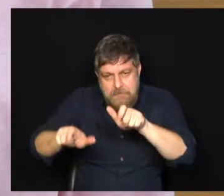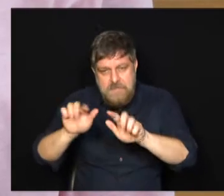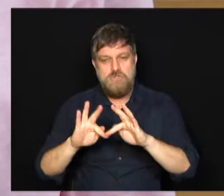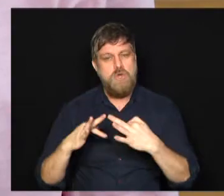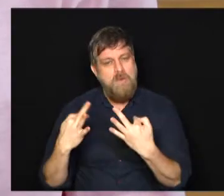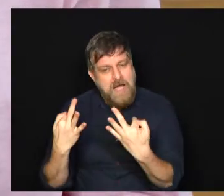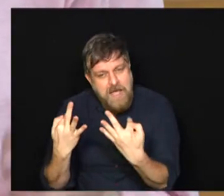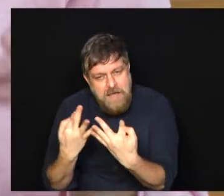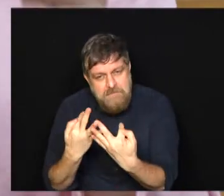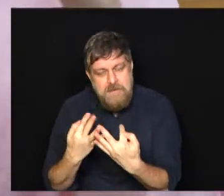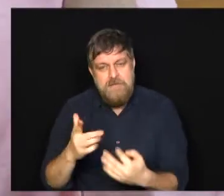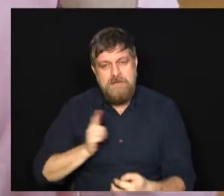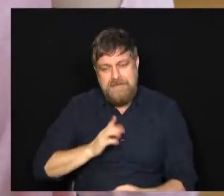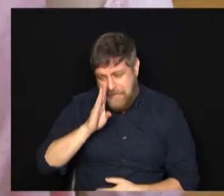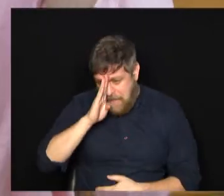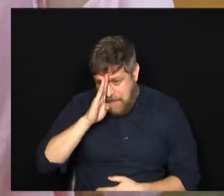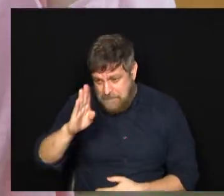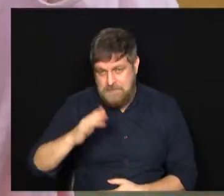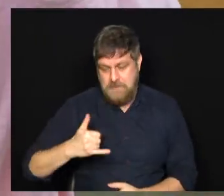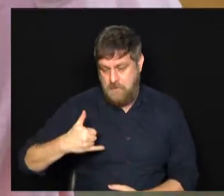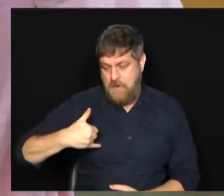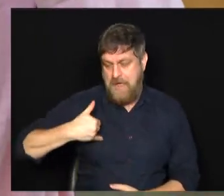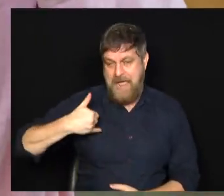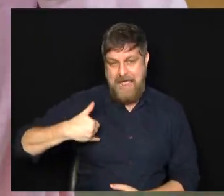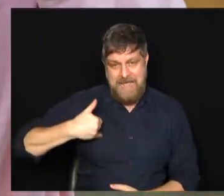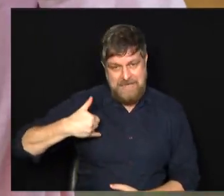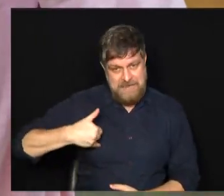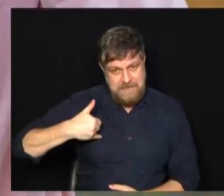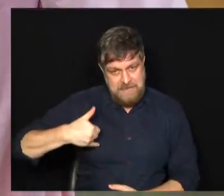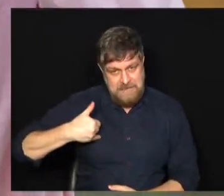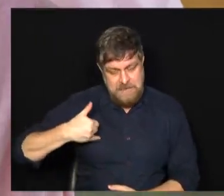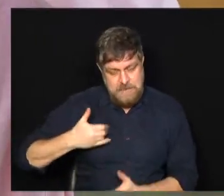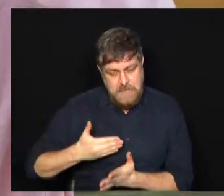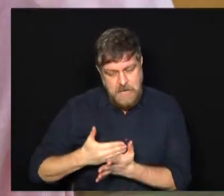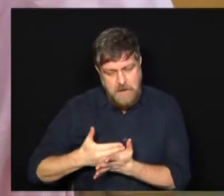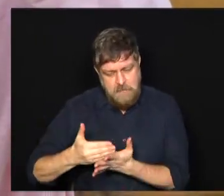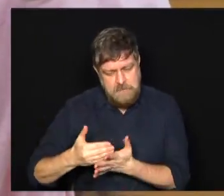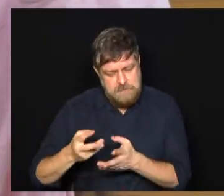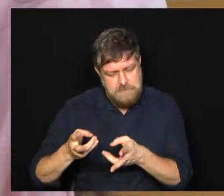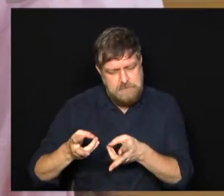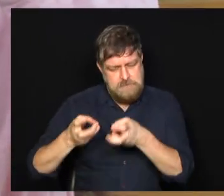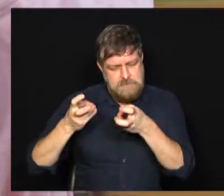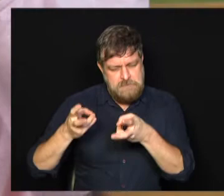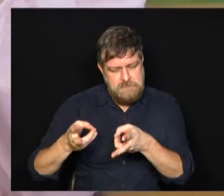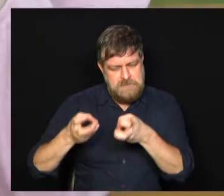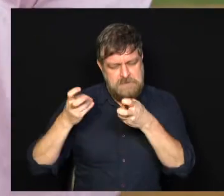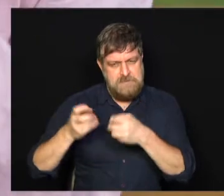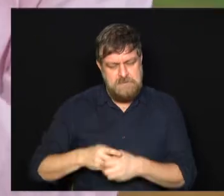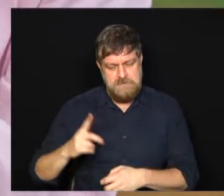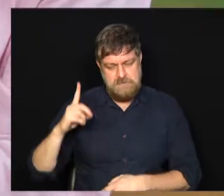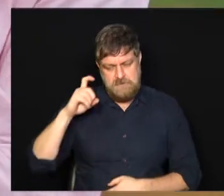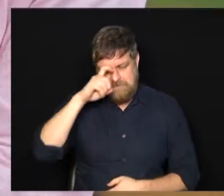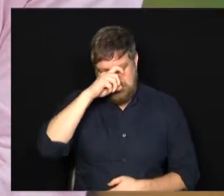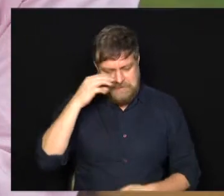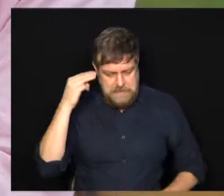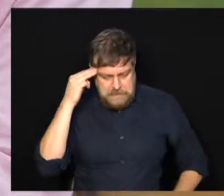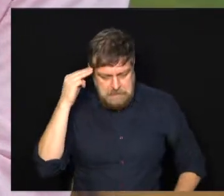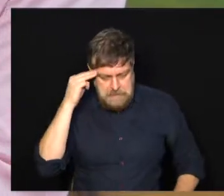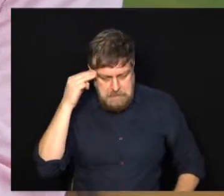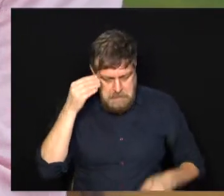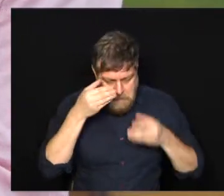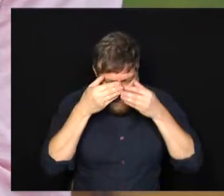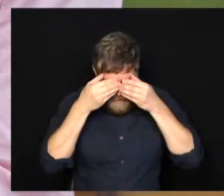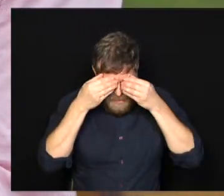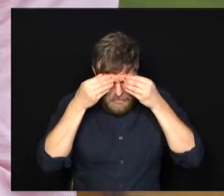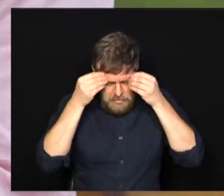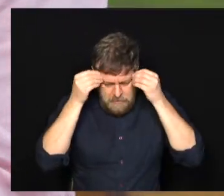familiares, principalmente na faixa etária dos idosos, começou a ter alguma queixa de dificuldade de memória recente,